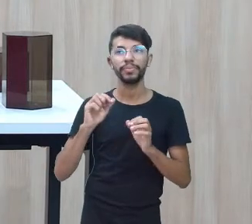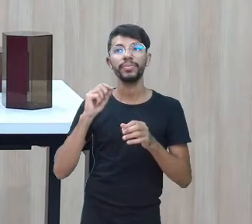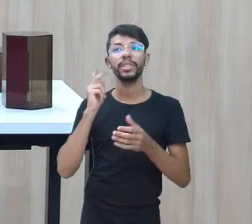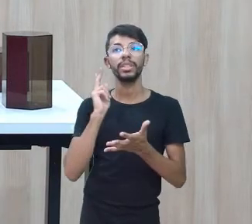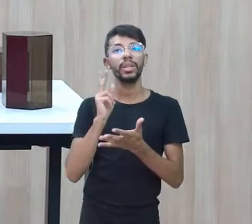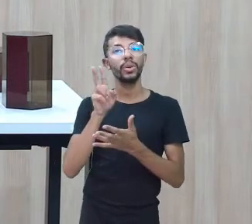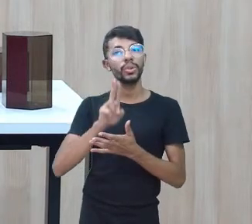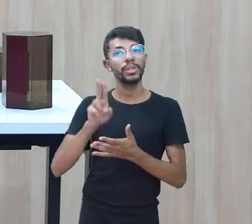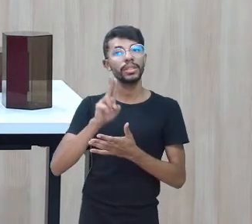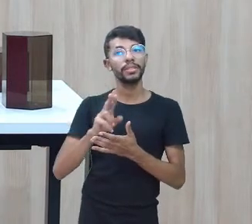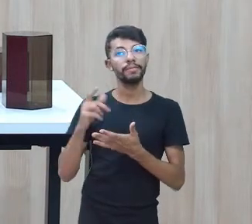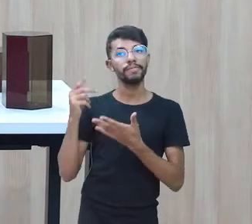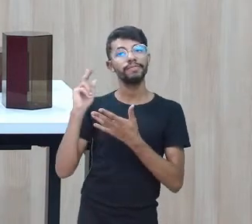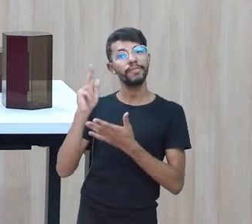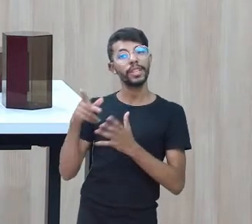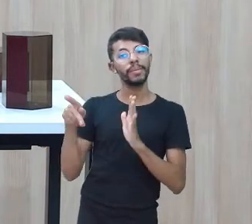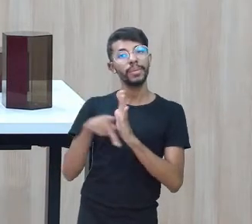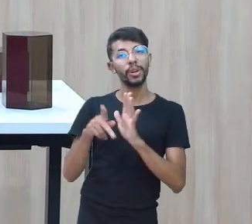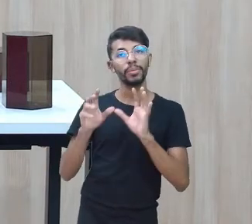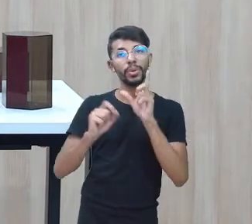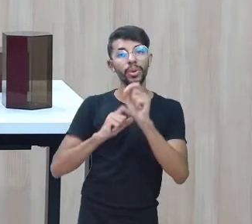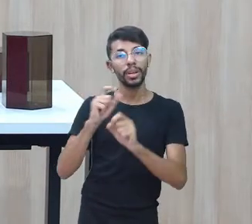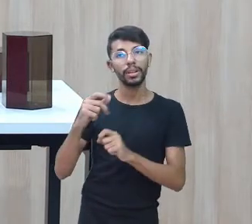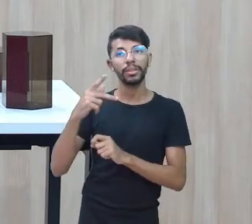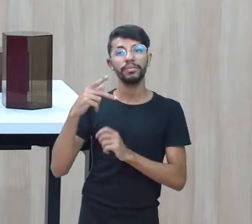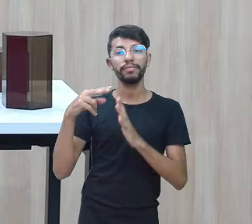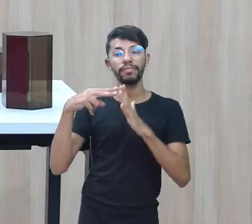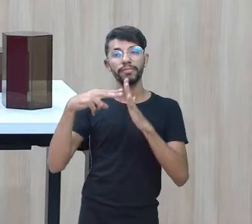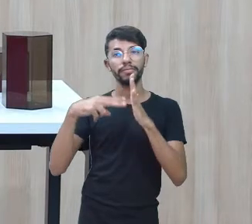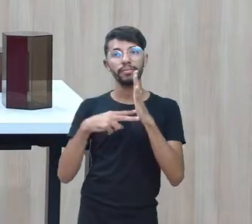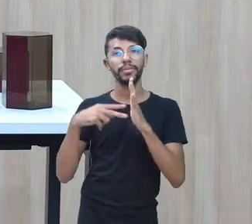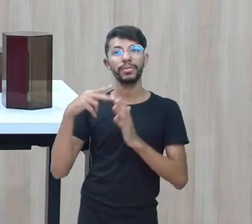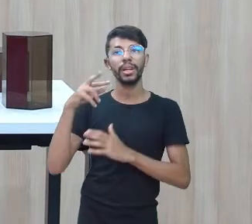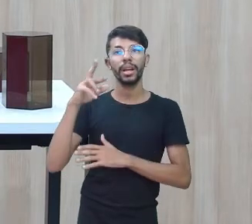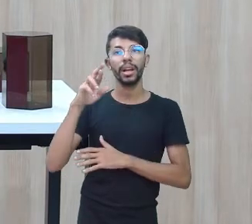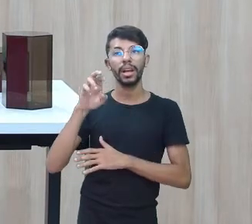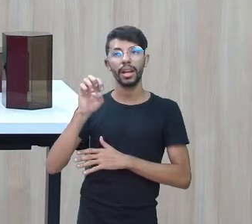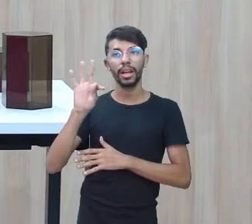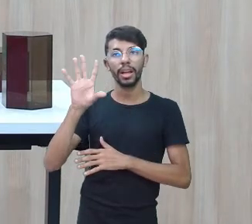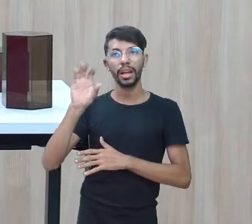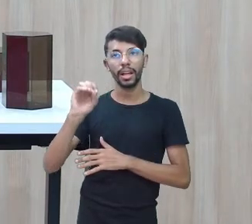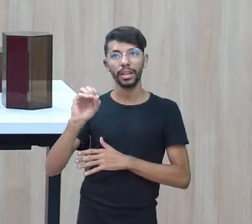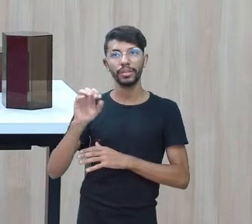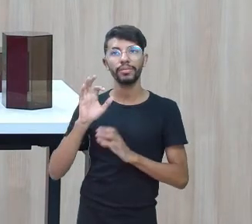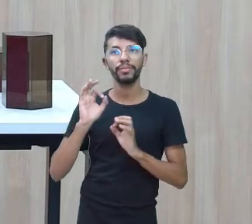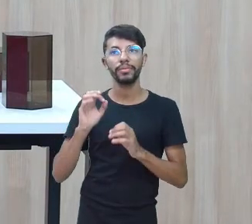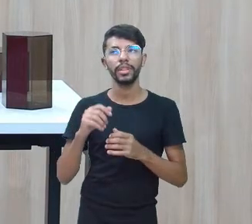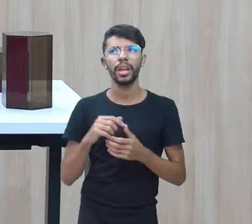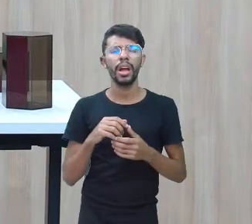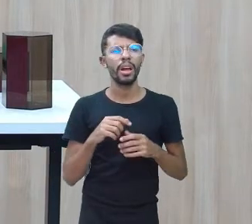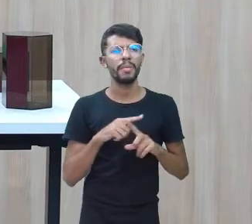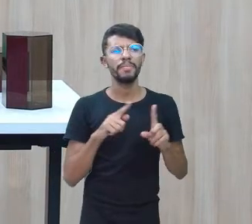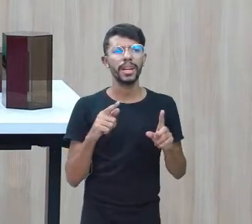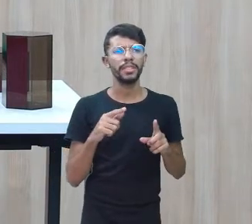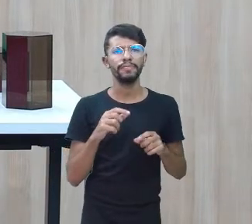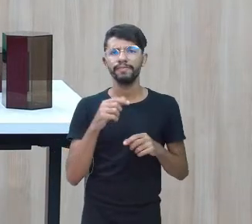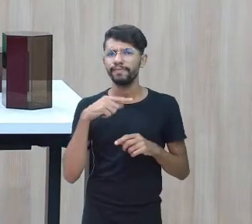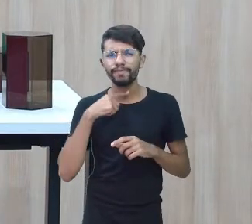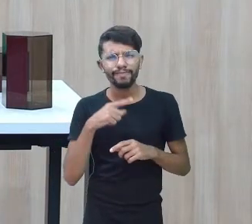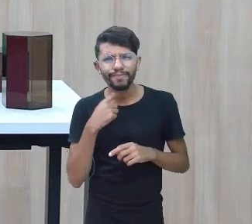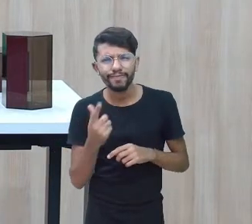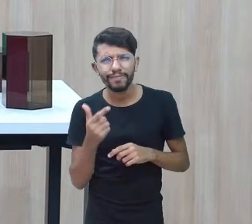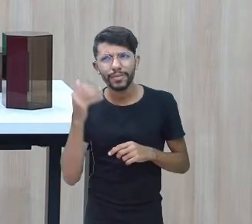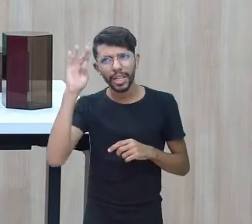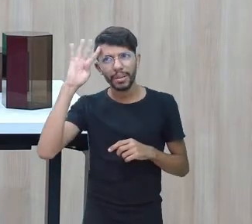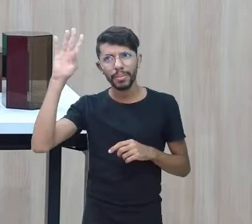embaixo, a gente vai classificar como prisma reto. Professora, eu não consigo imaginar um prisma de outro jeito, não. Então, vamos observar aqui,